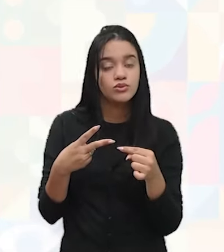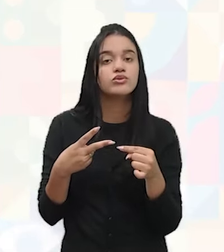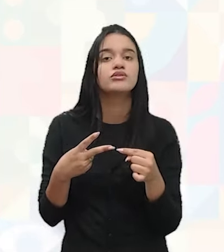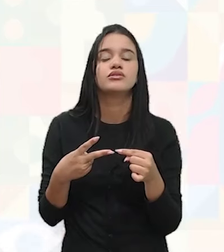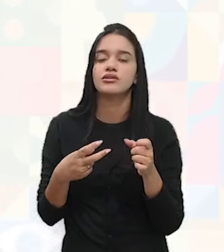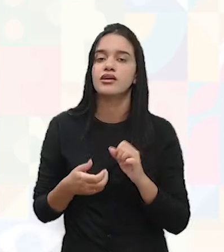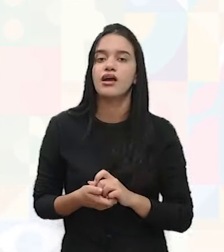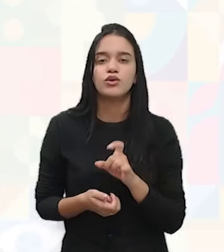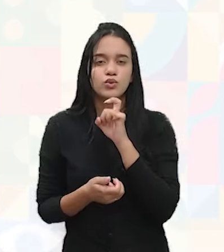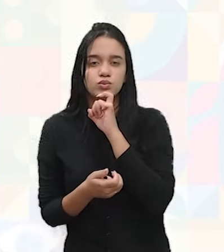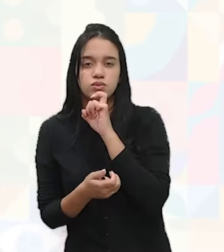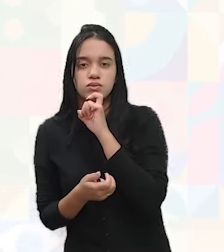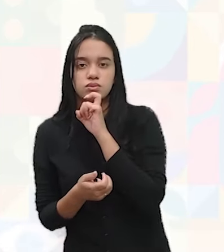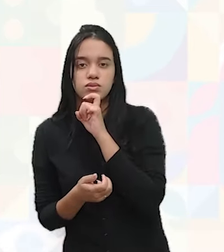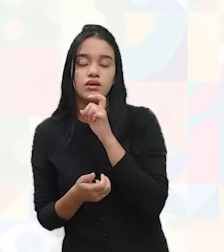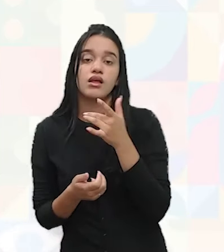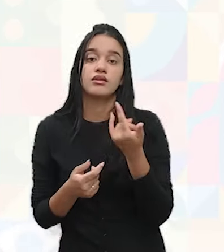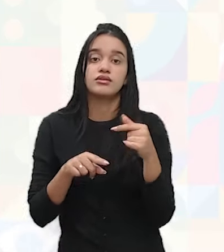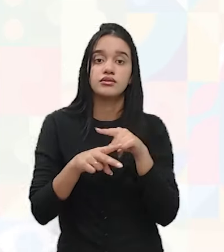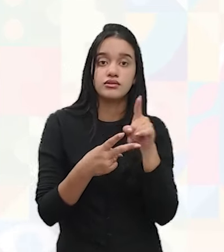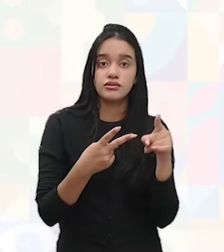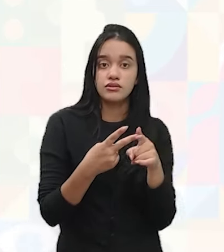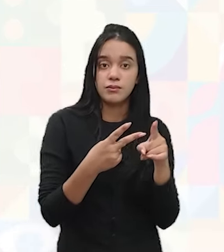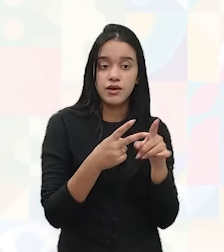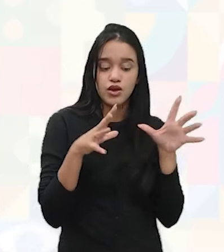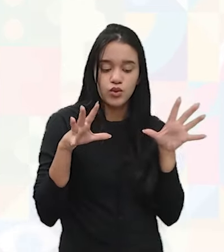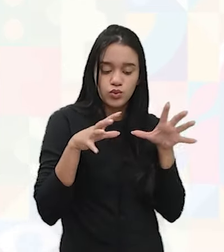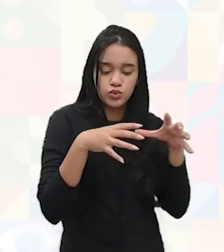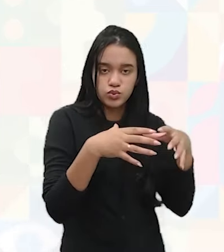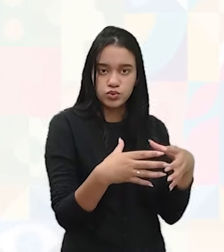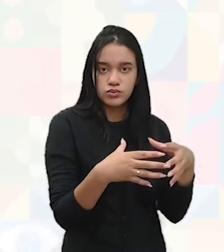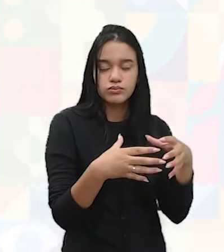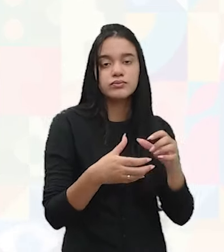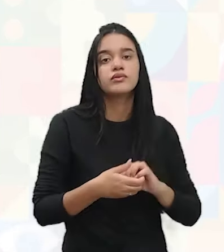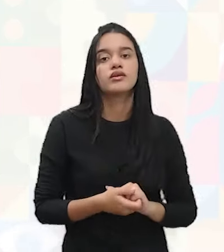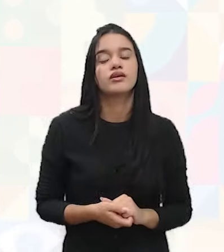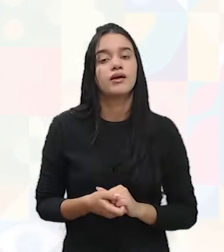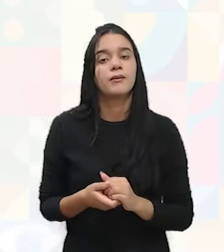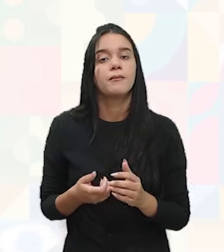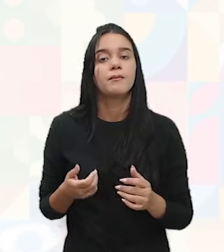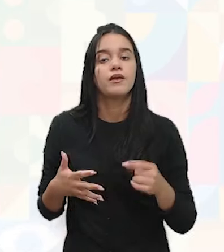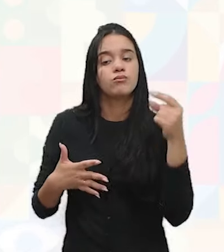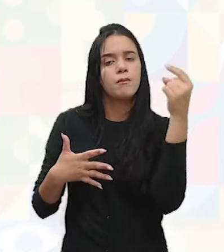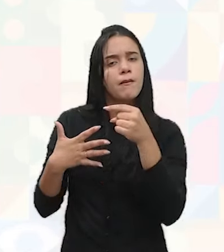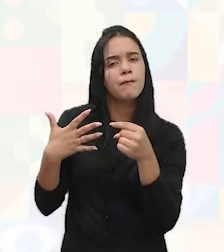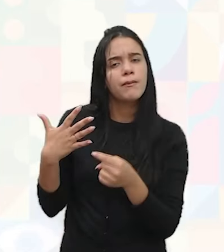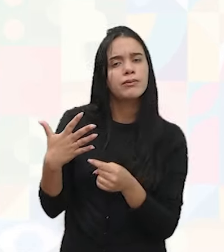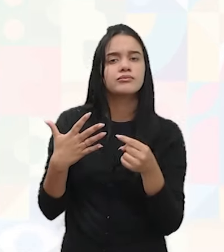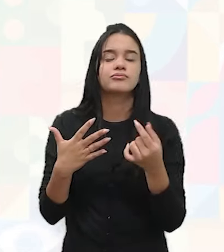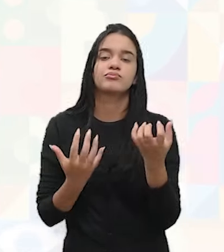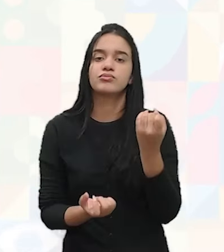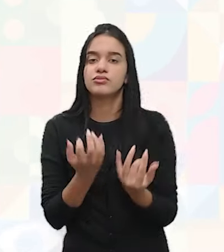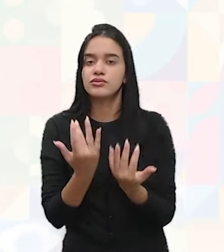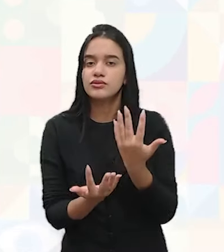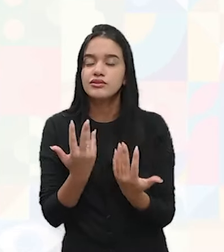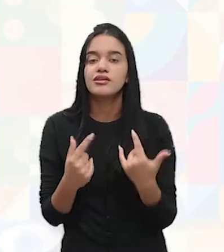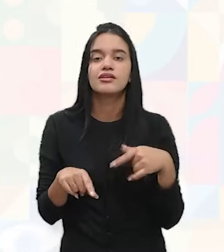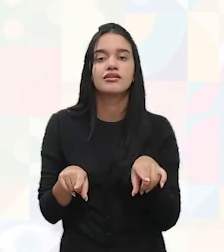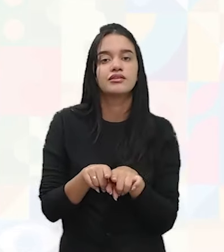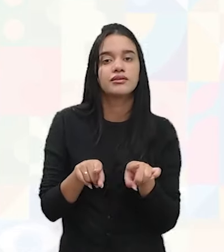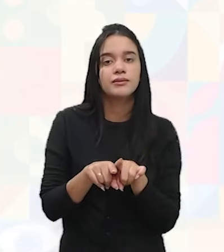e resfriamento assim como eu falei do de Classe A os demais tipos né de incêndios também tá bem